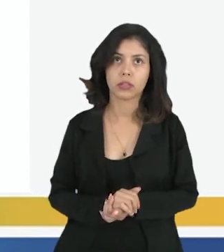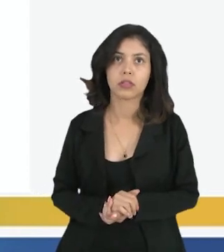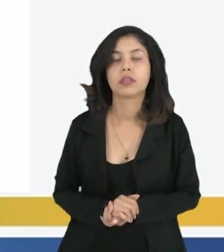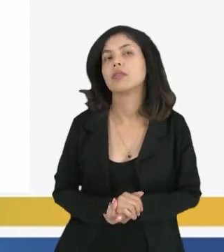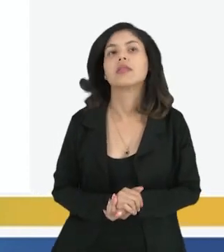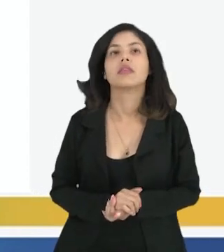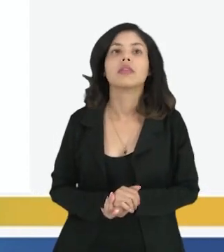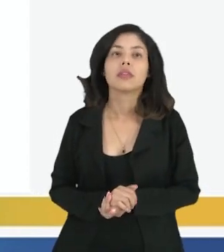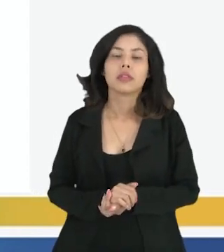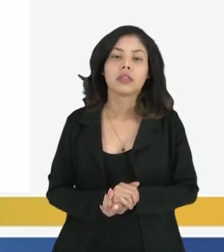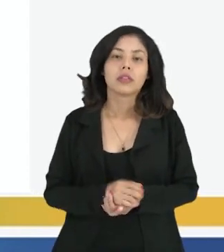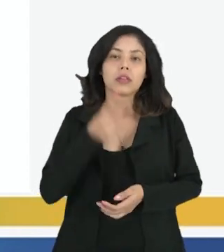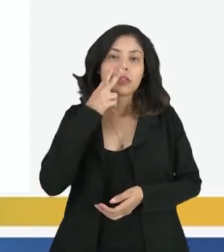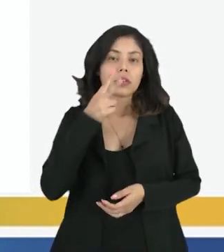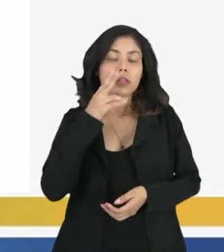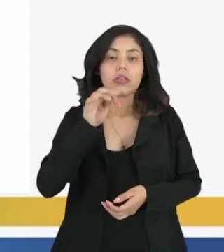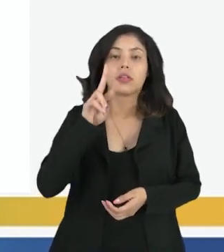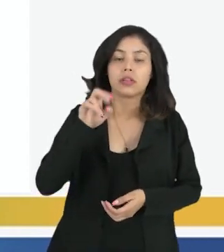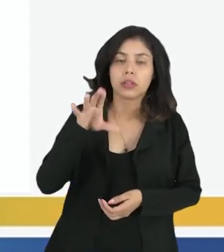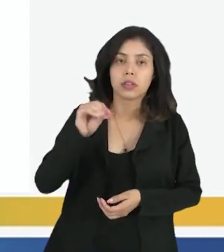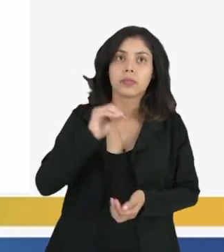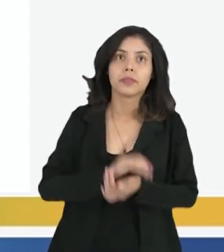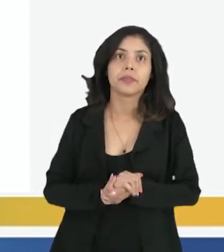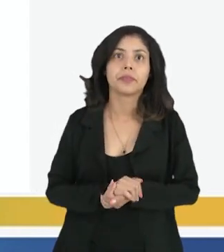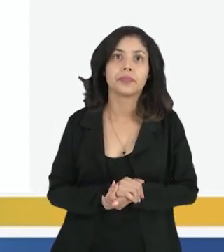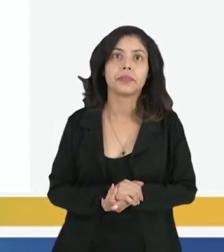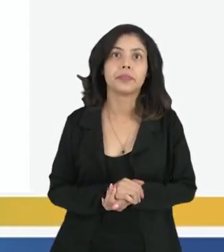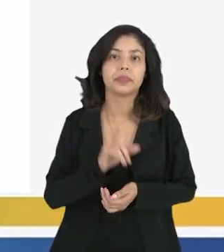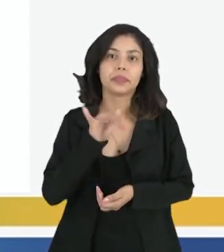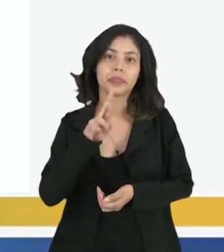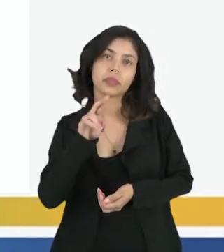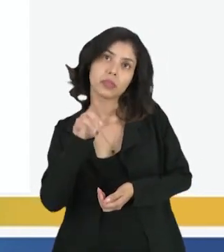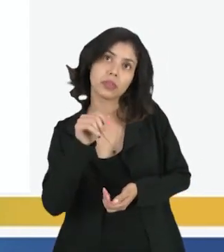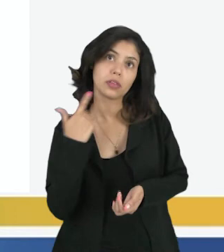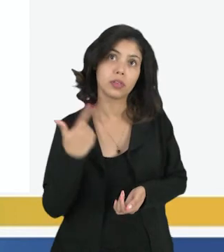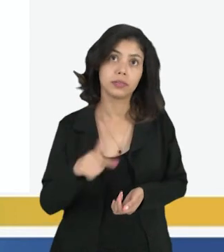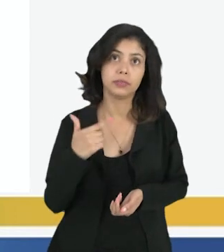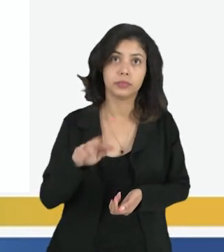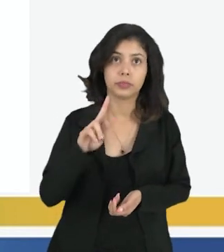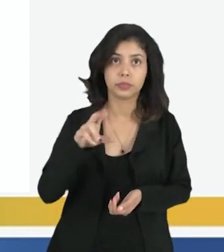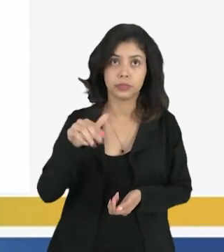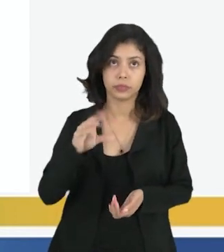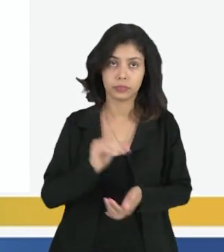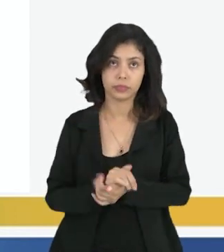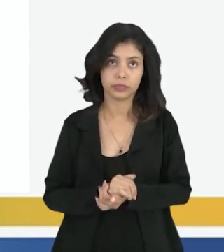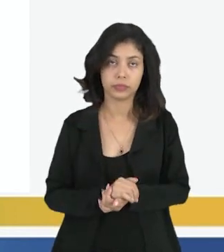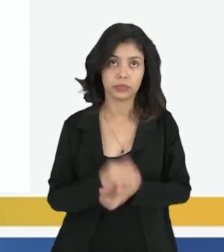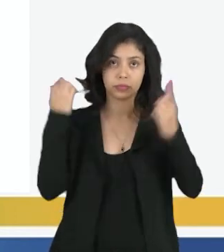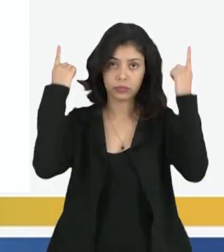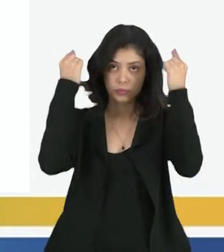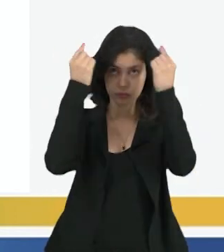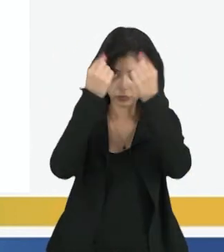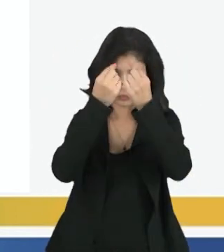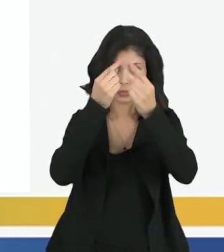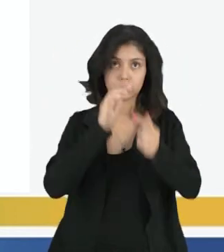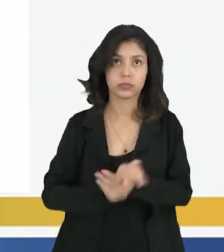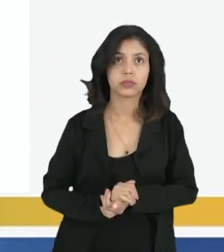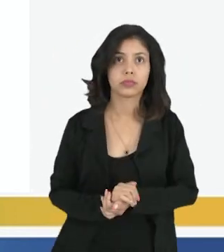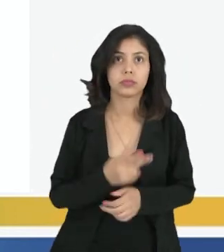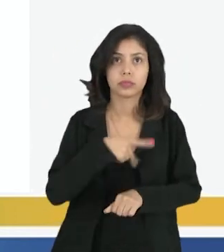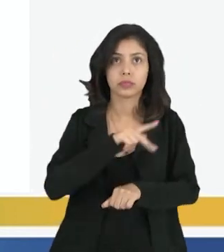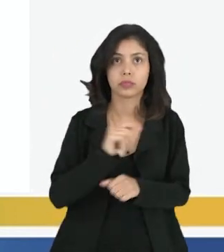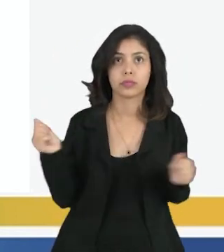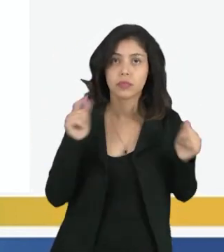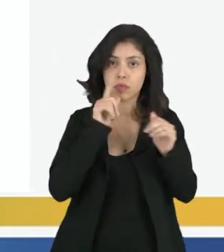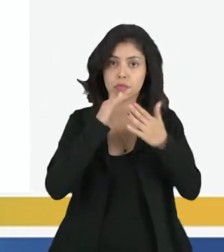parte central que a gente viu ali, país montanhoso e sem litoral. E letra D, Grécia,